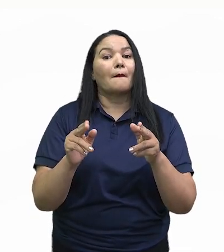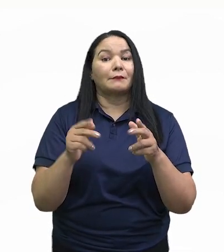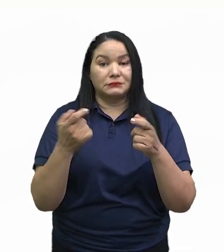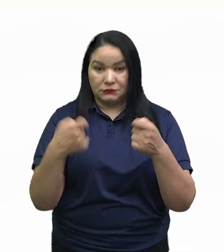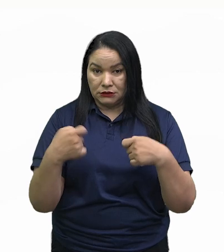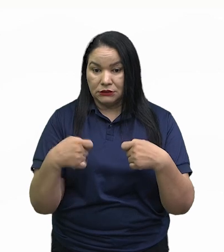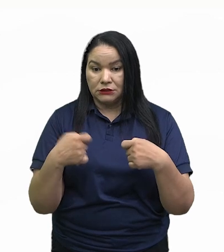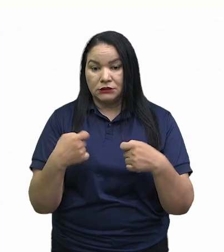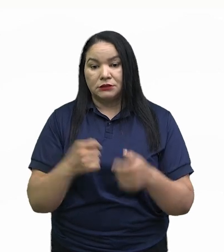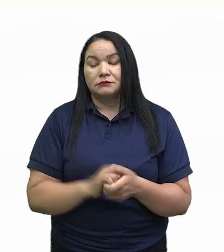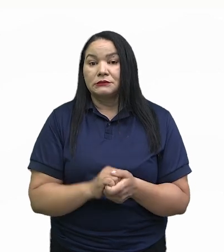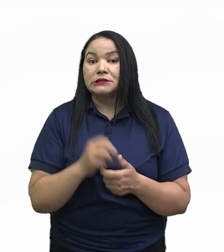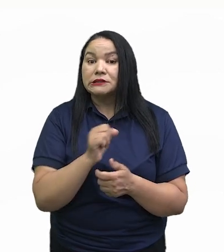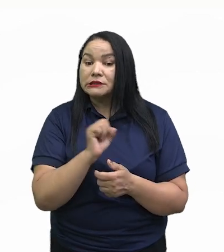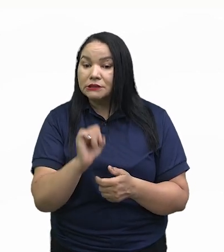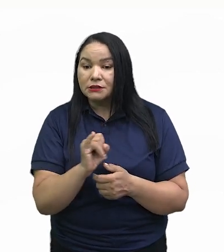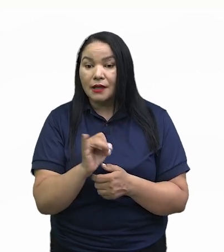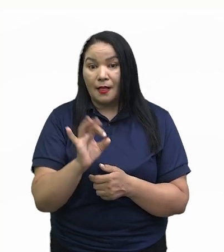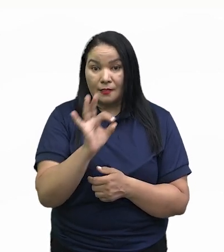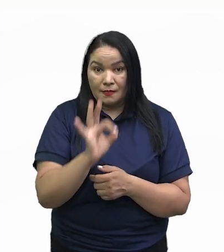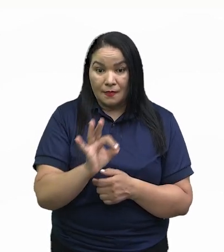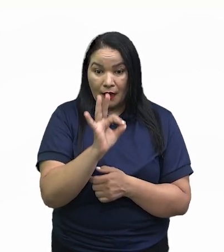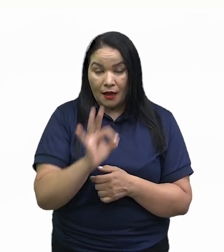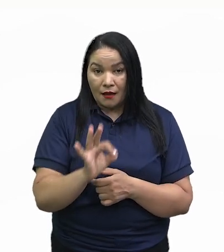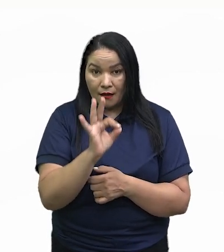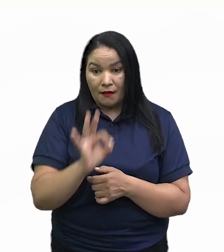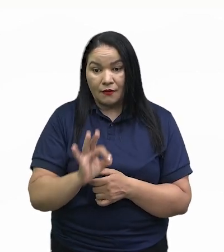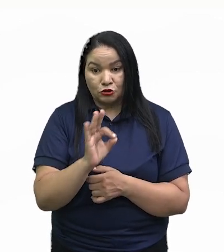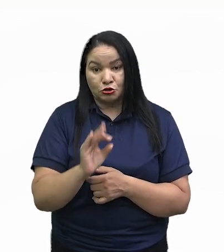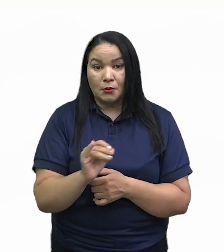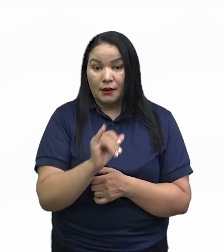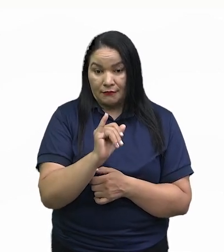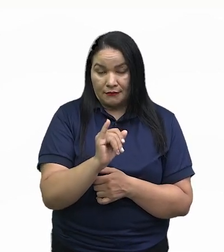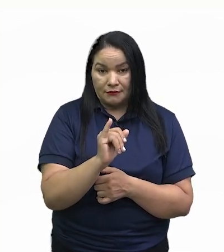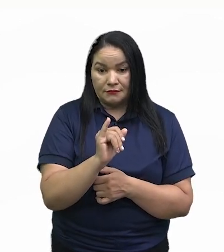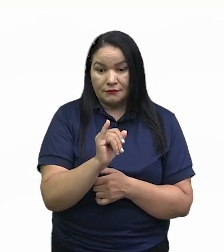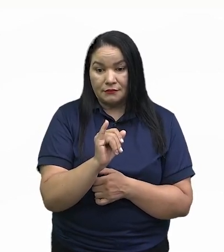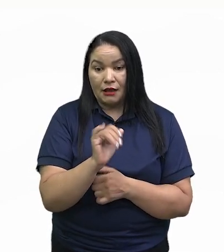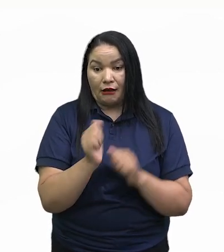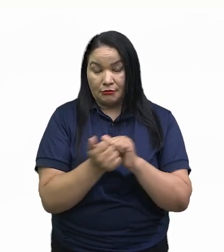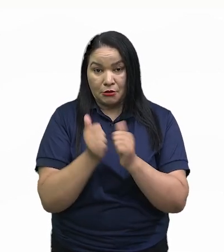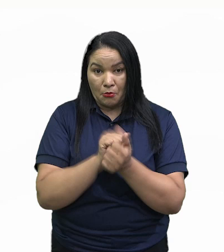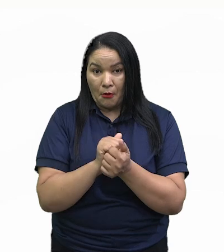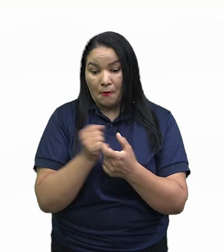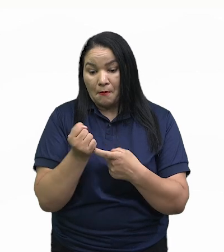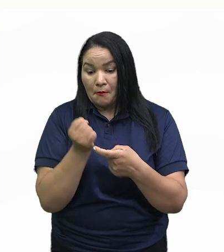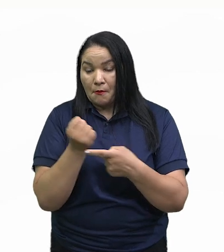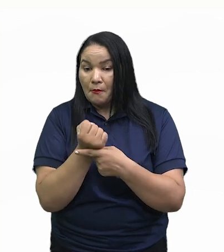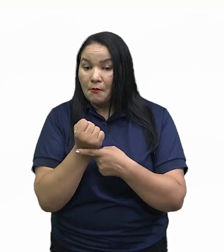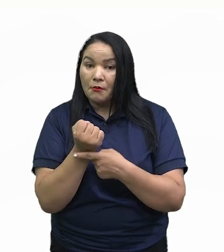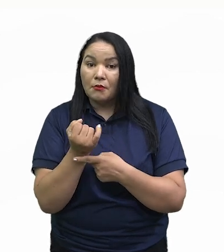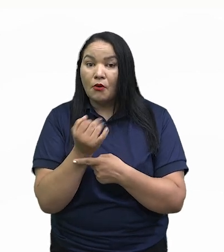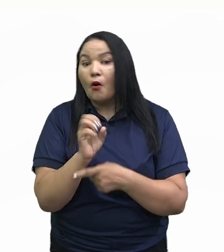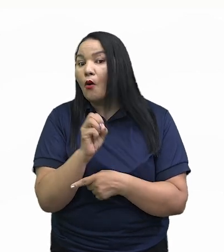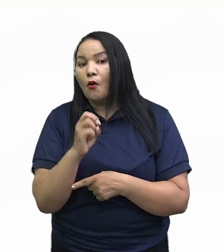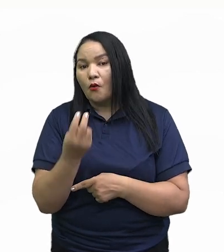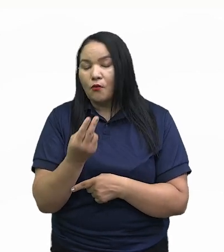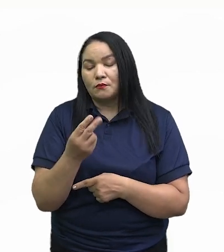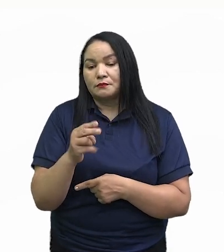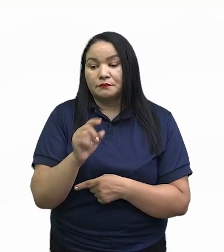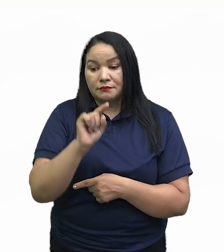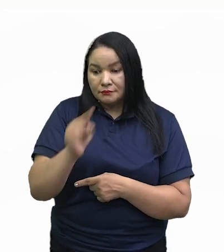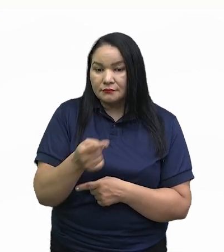a taxa, que vem sempre ali representada em porcentagem e que se faz a transformação em decimal, tiver ao mês,